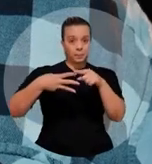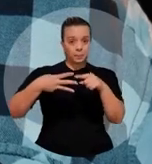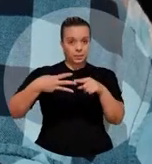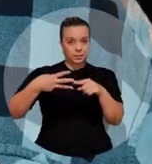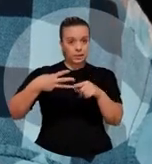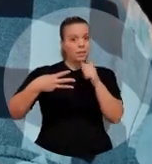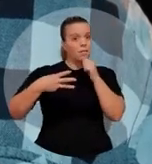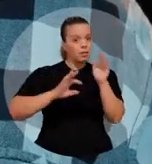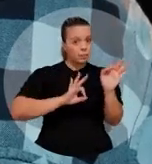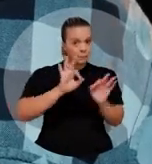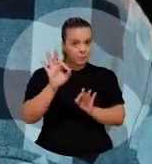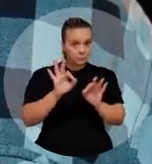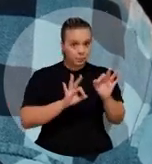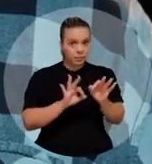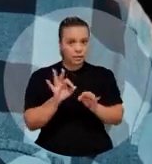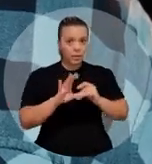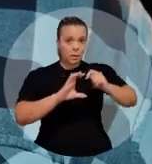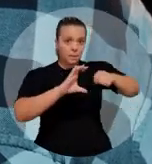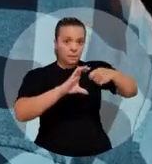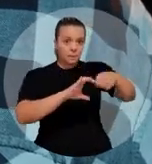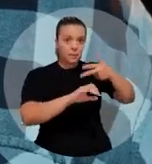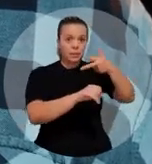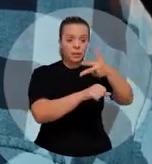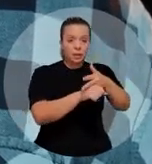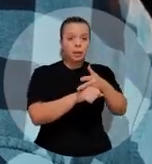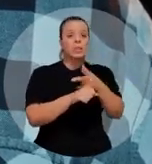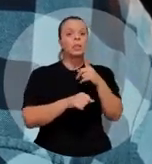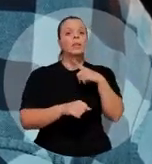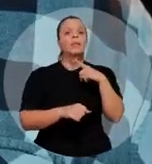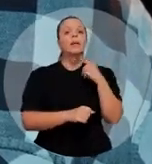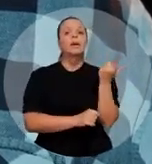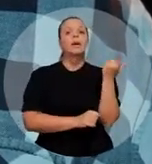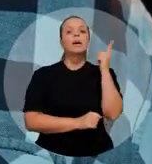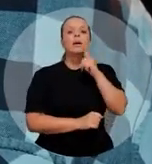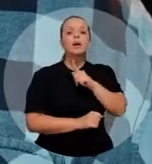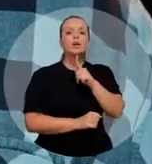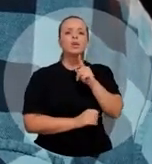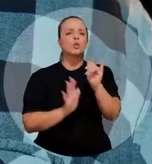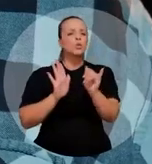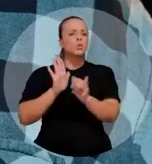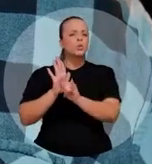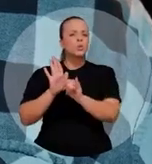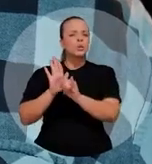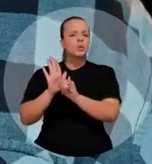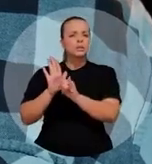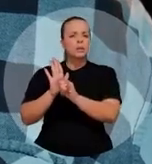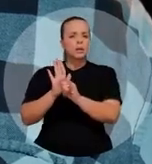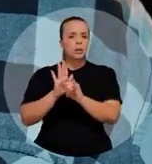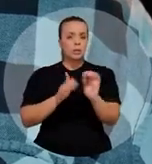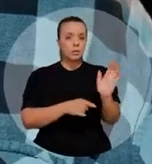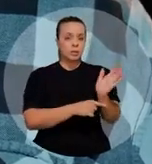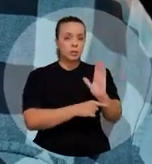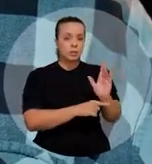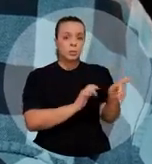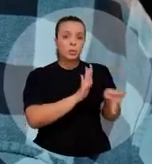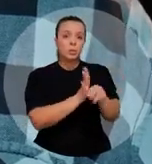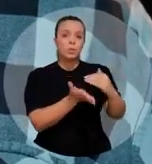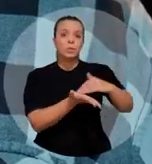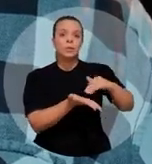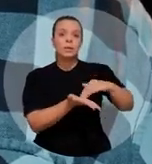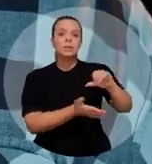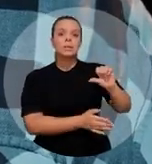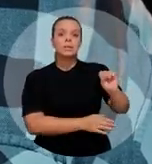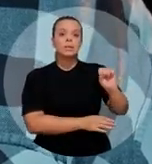esses três filmes que estão na pré-produção foram contemplados pelo edital de cinema da CECEL,